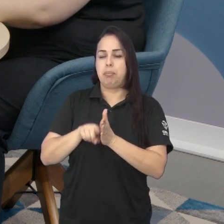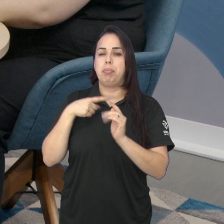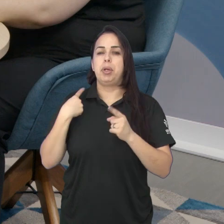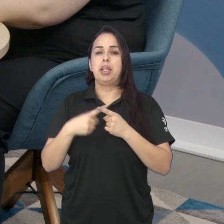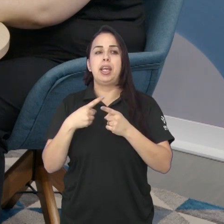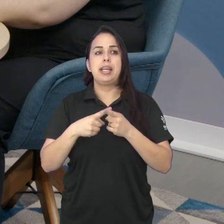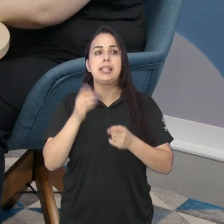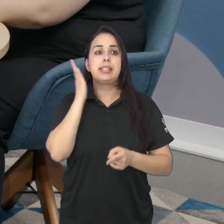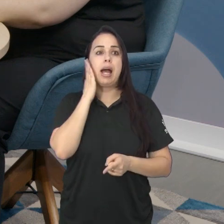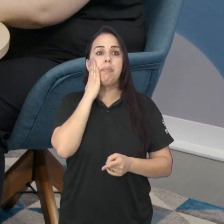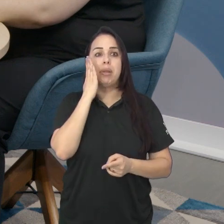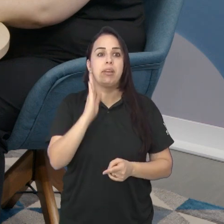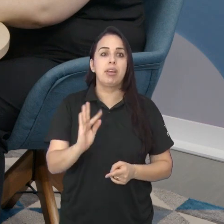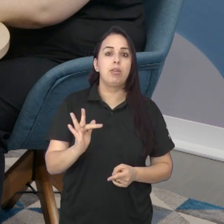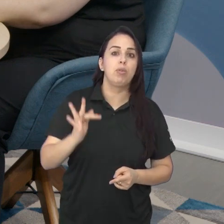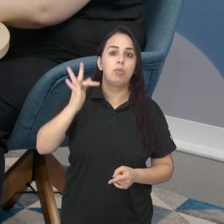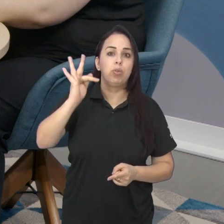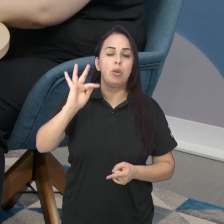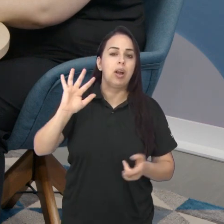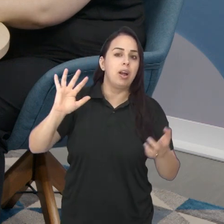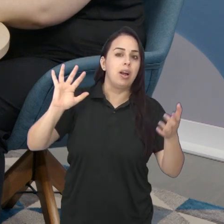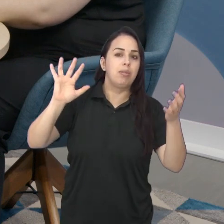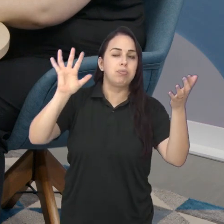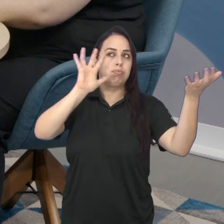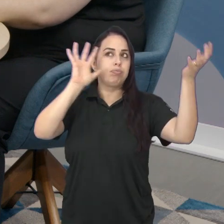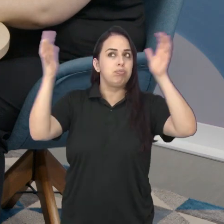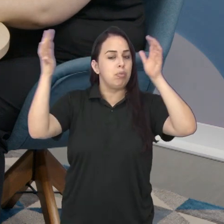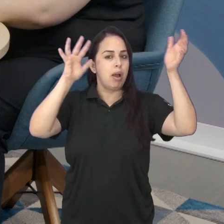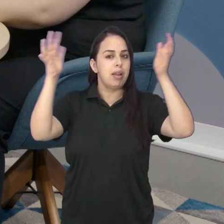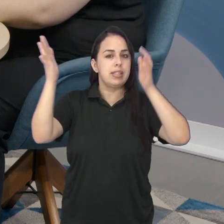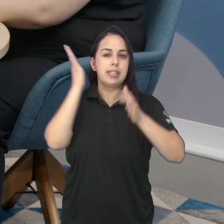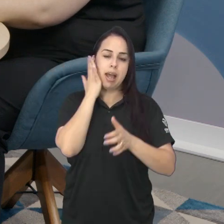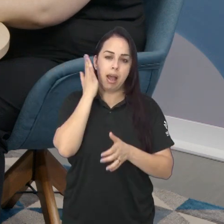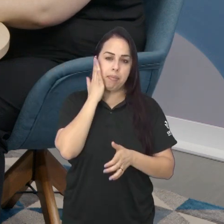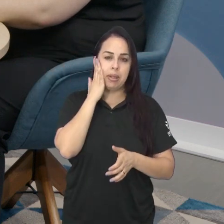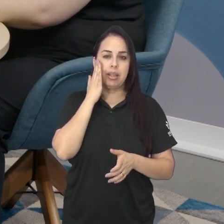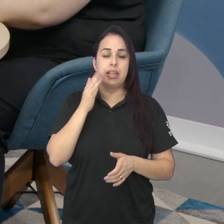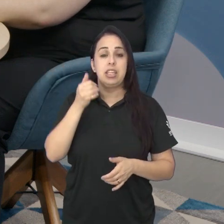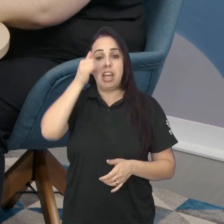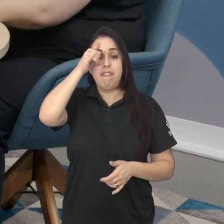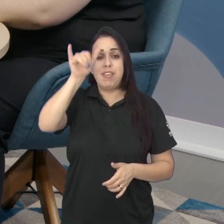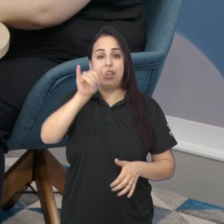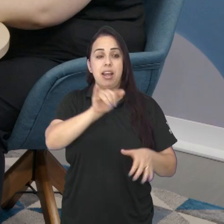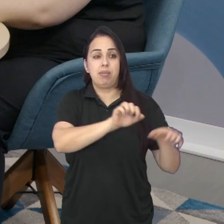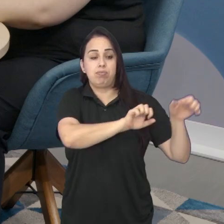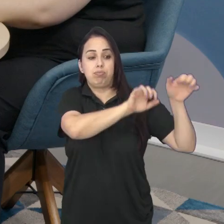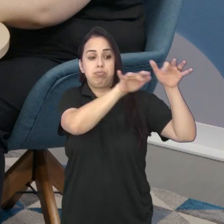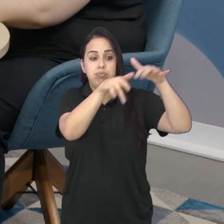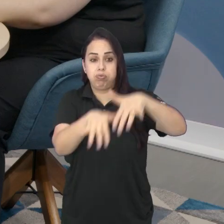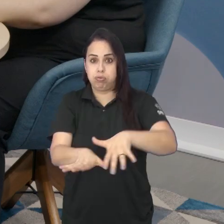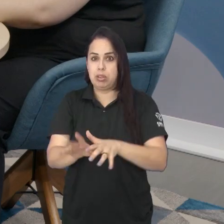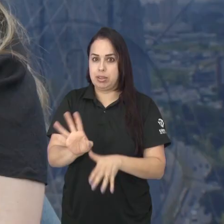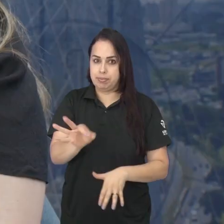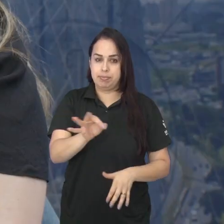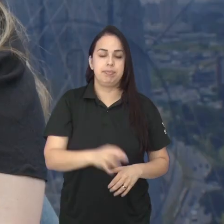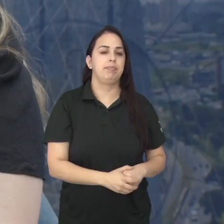previsões mais precisas ou até a gente consiga prever muitos e evitar muitos desastres naturais, né?